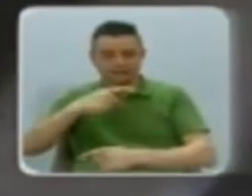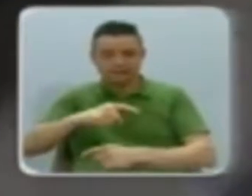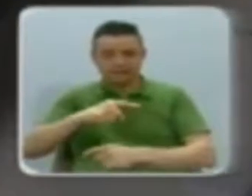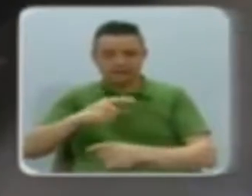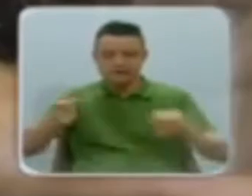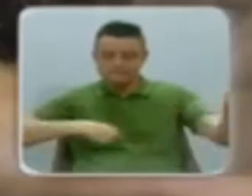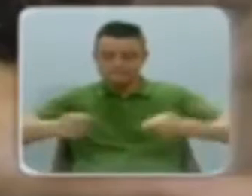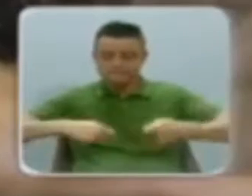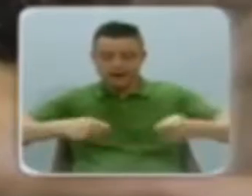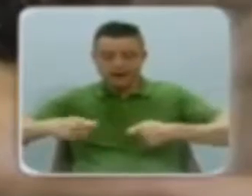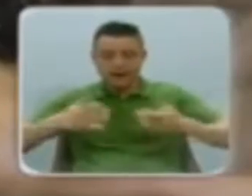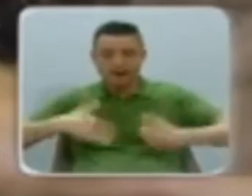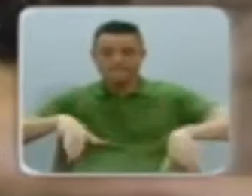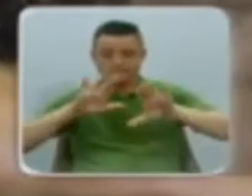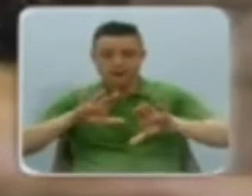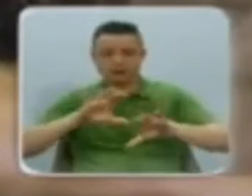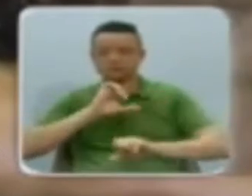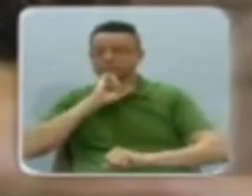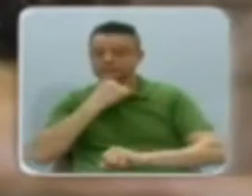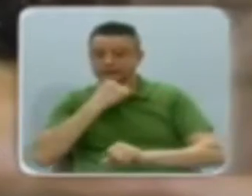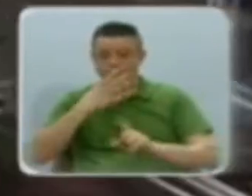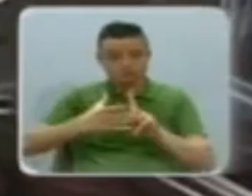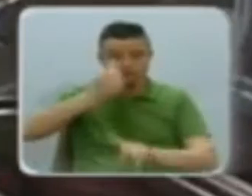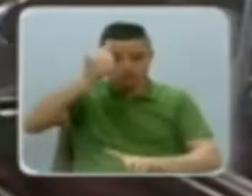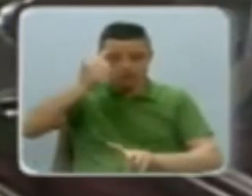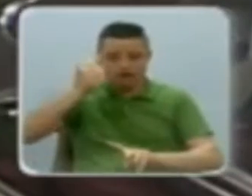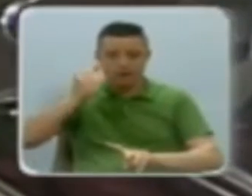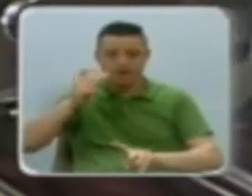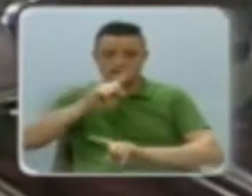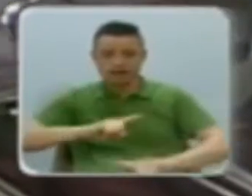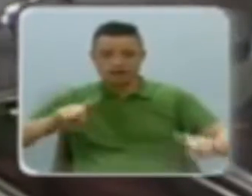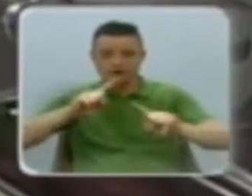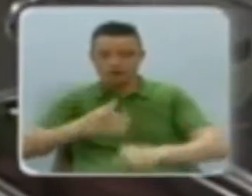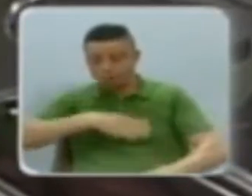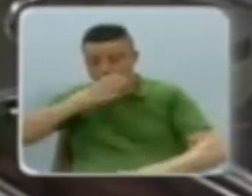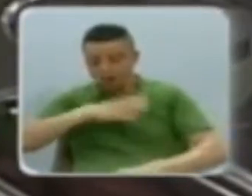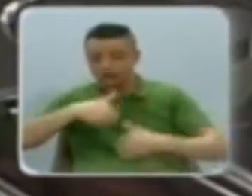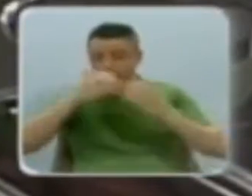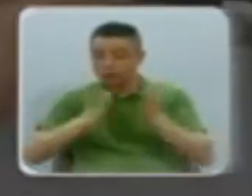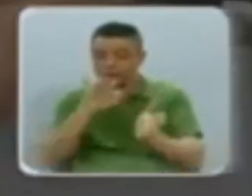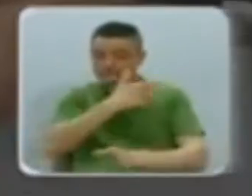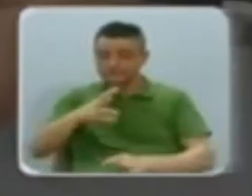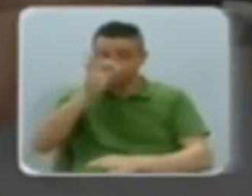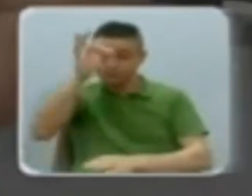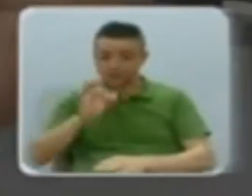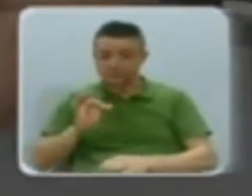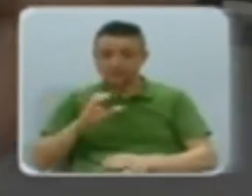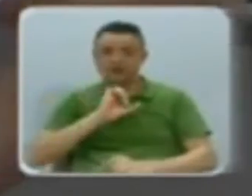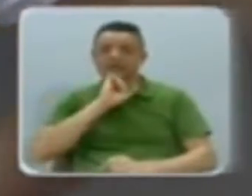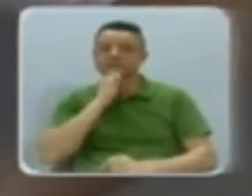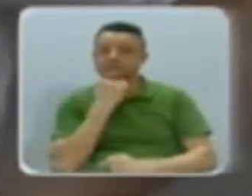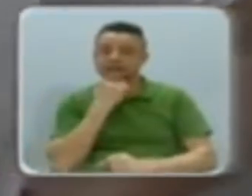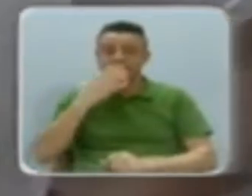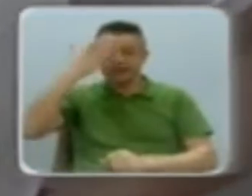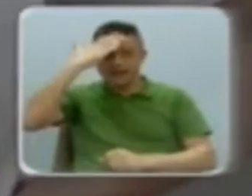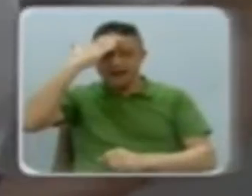uma feira. O segredo do sucesso, esse é que ninguém o conta totalmente. O segredo,